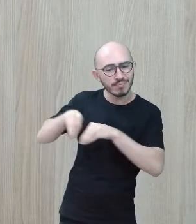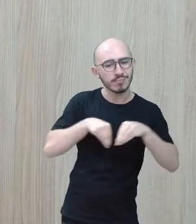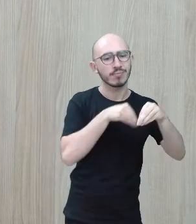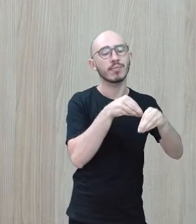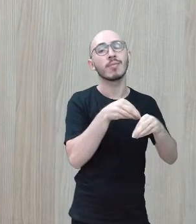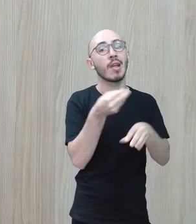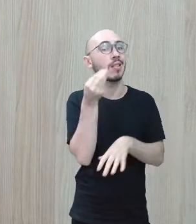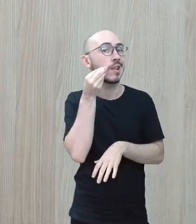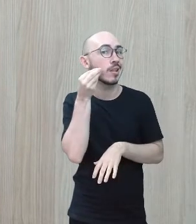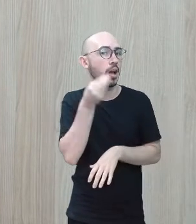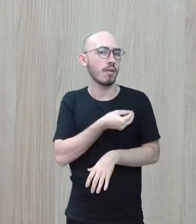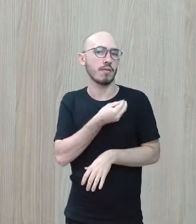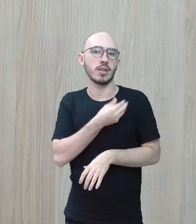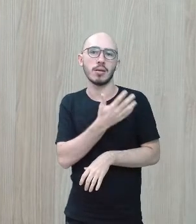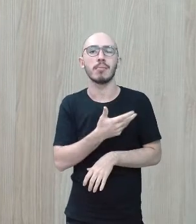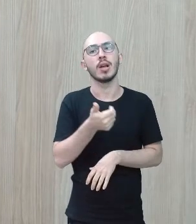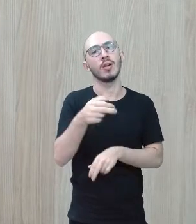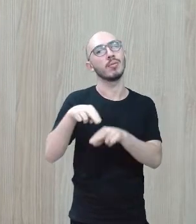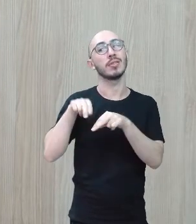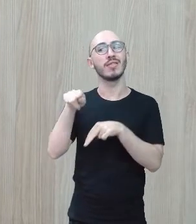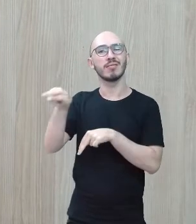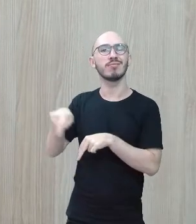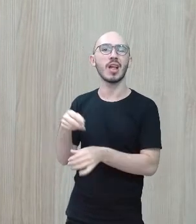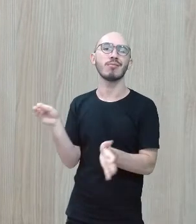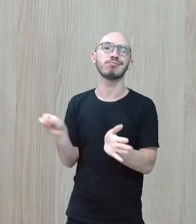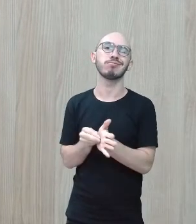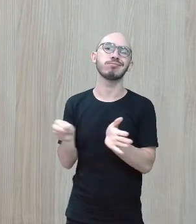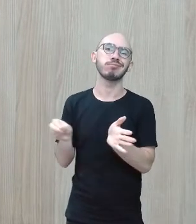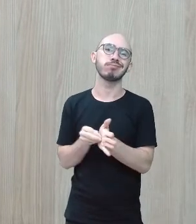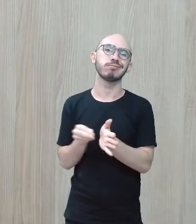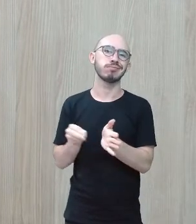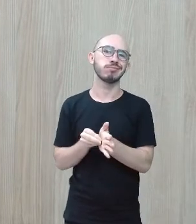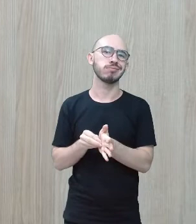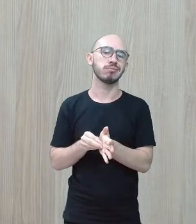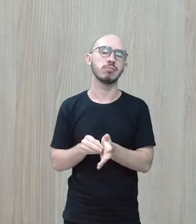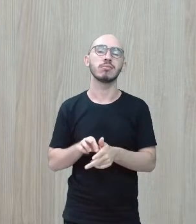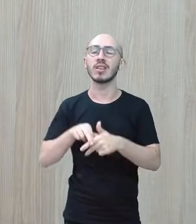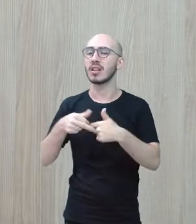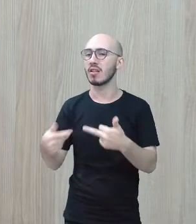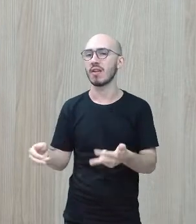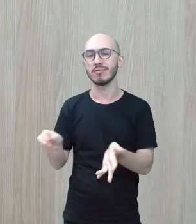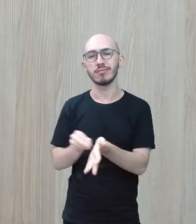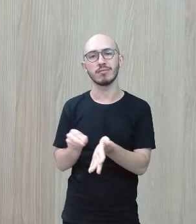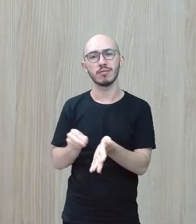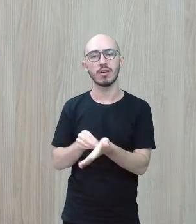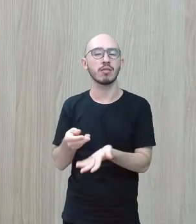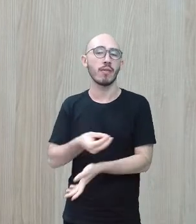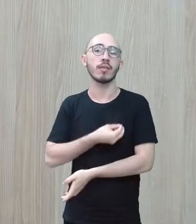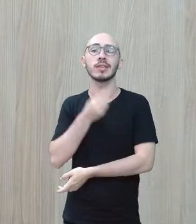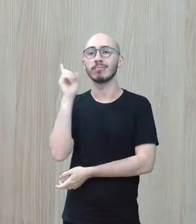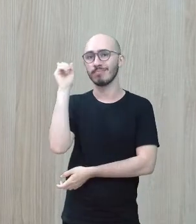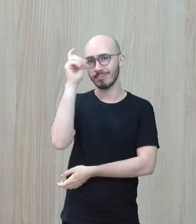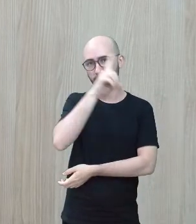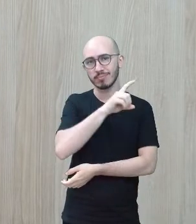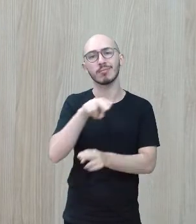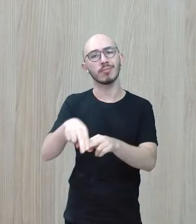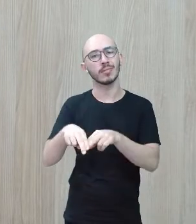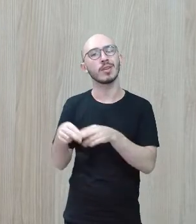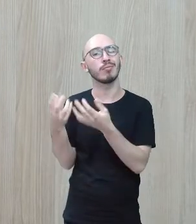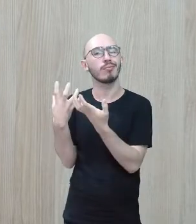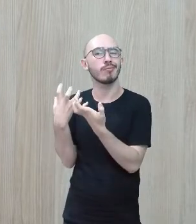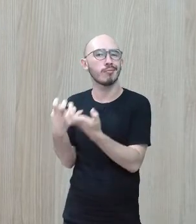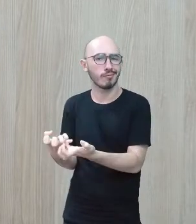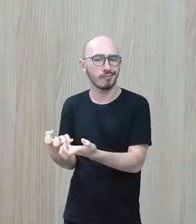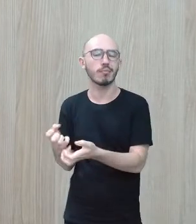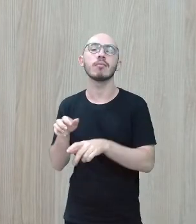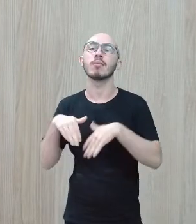vida melhor por causa da escassez de recursos lá. Ou seja, a vida era muito difícil por causa da seca. Então,